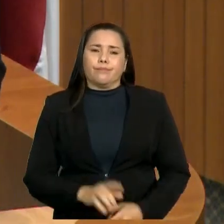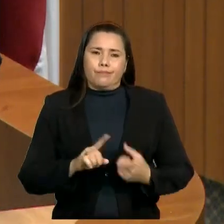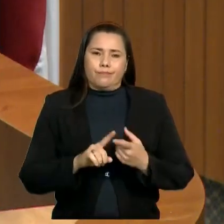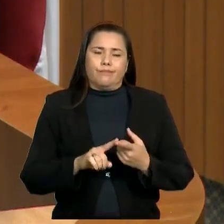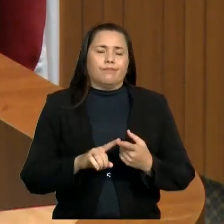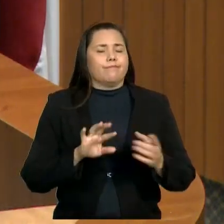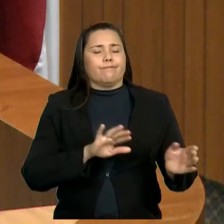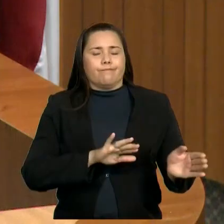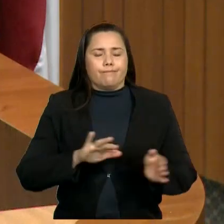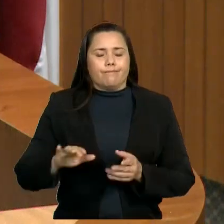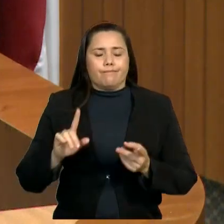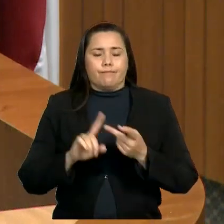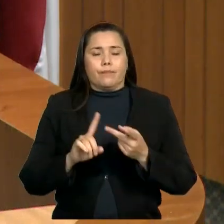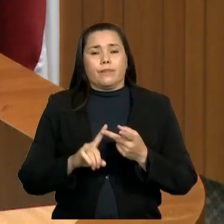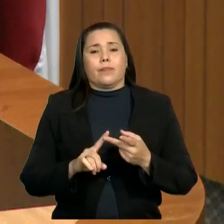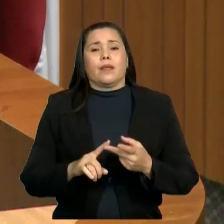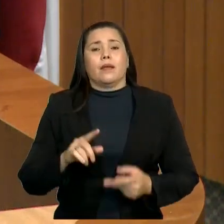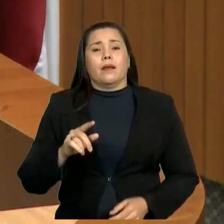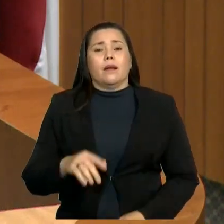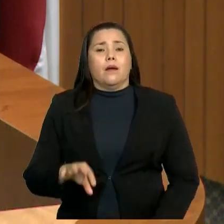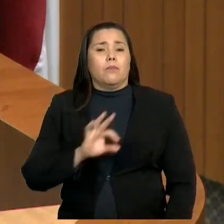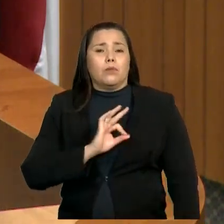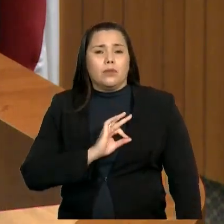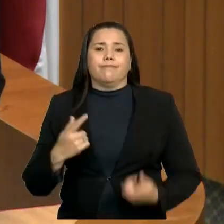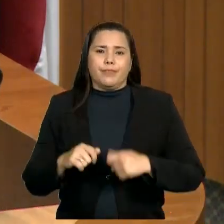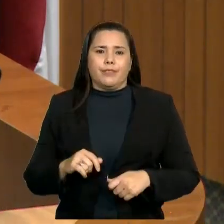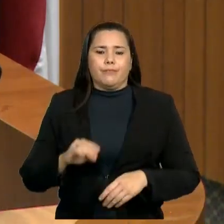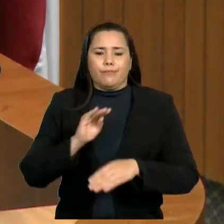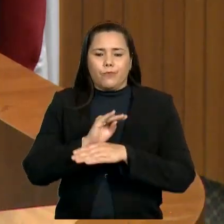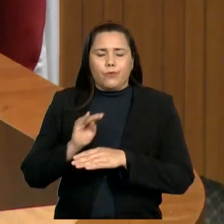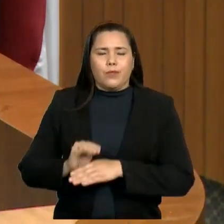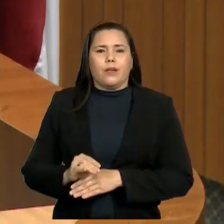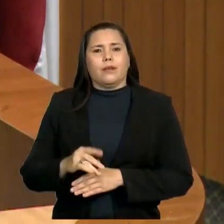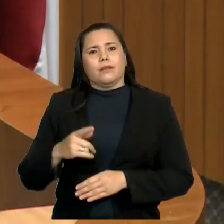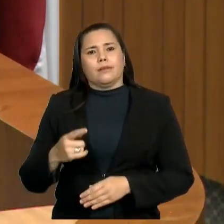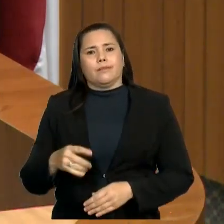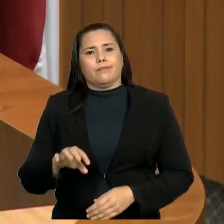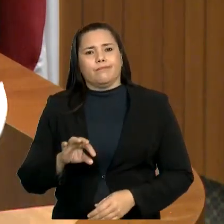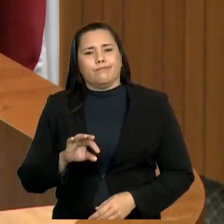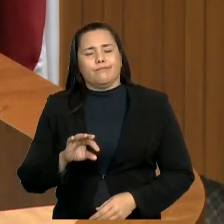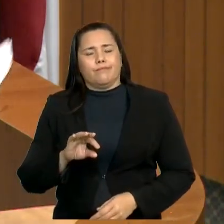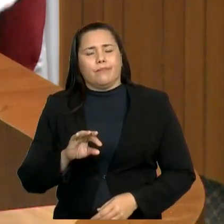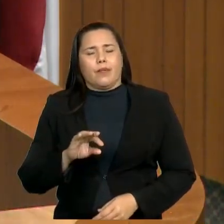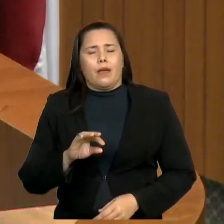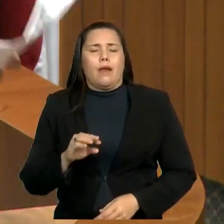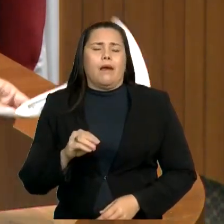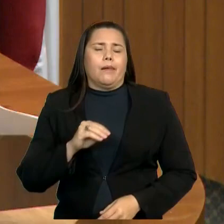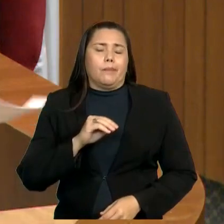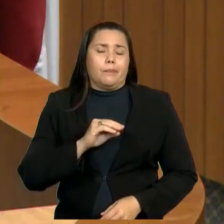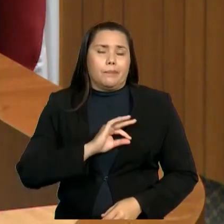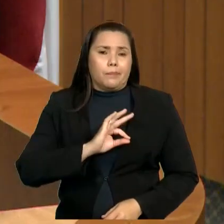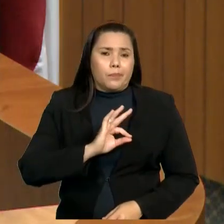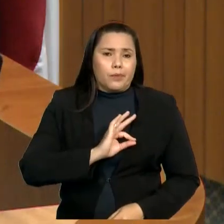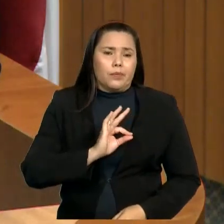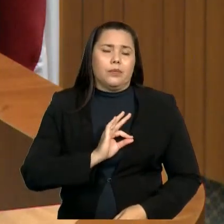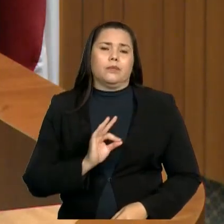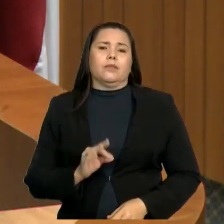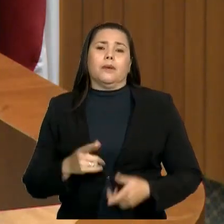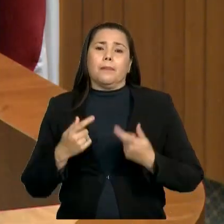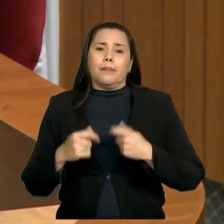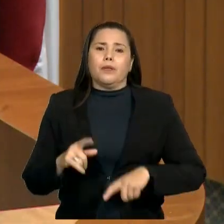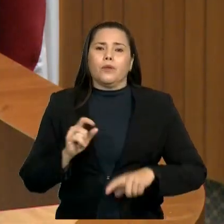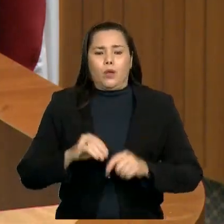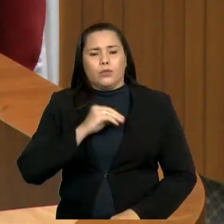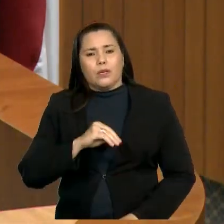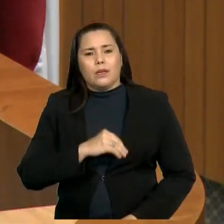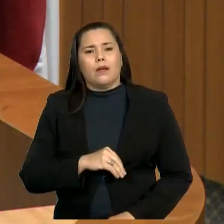respeitada cuidada fortalecida esse ti noticiário aí que estão tentando pregar que a PM é cheia de miliciano eh